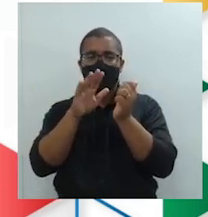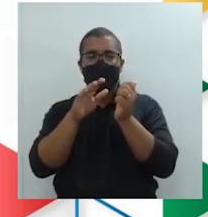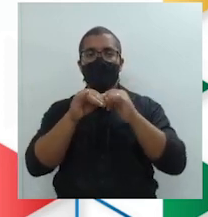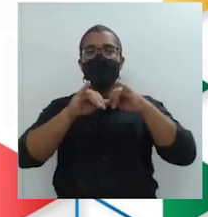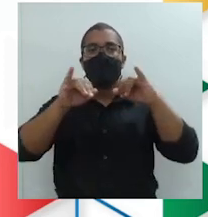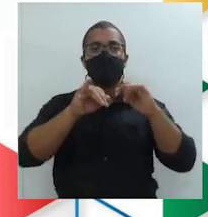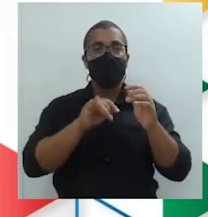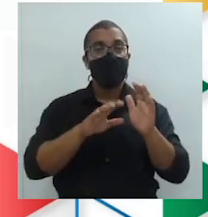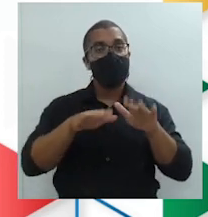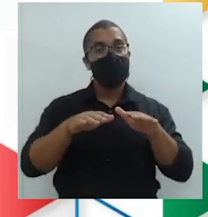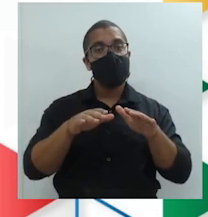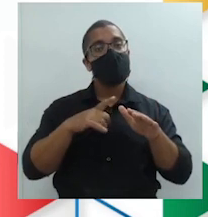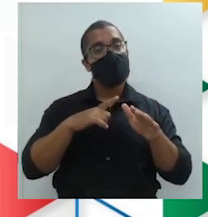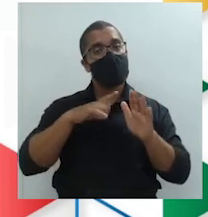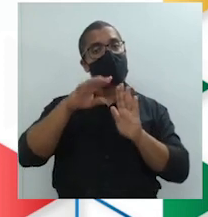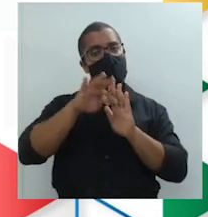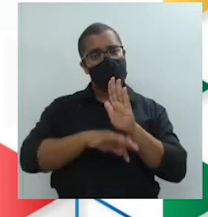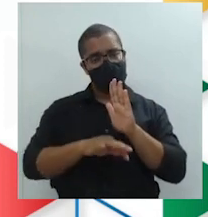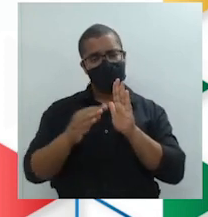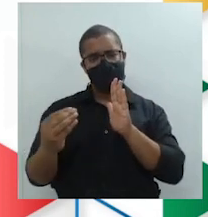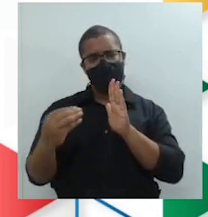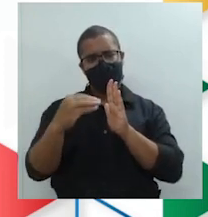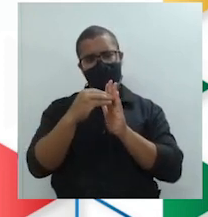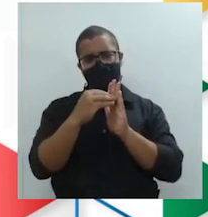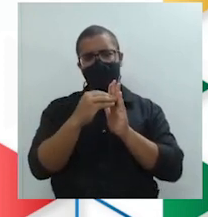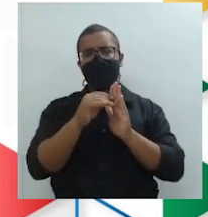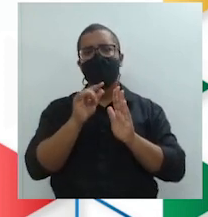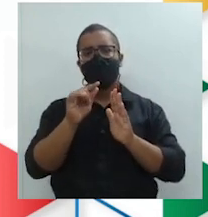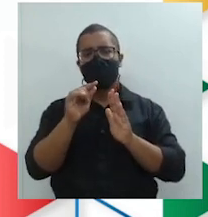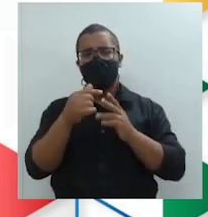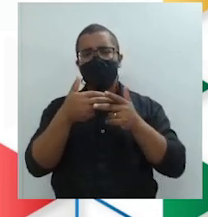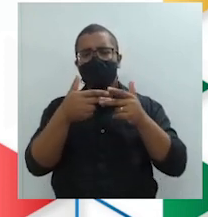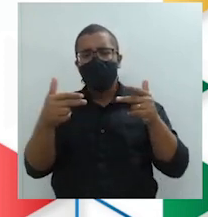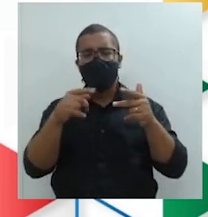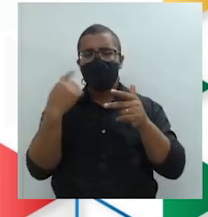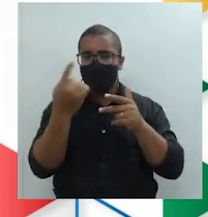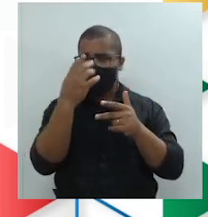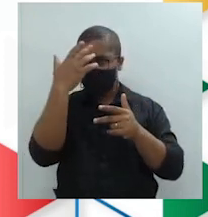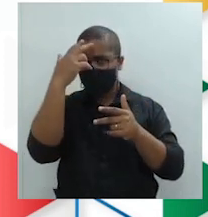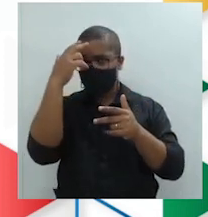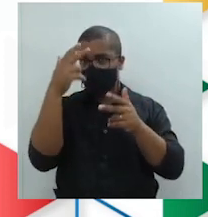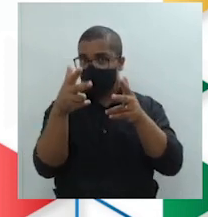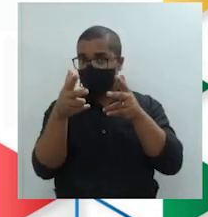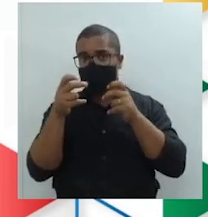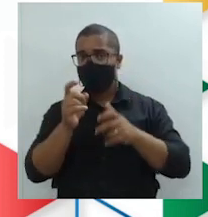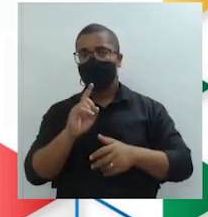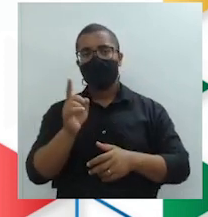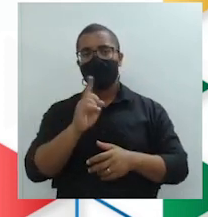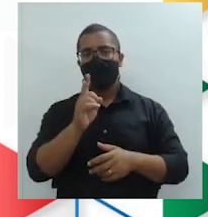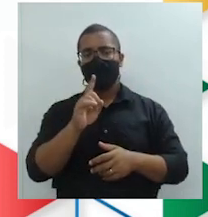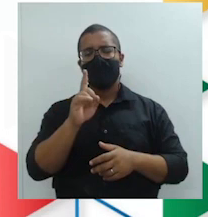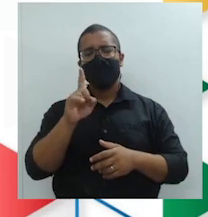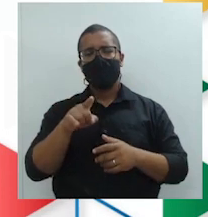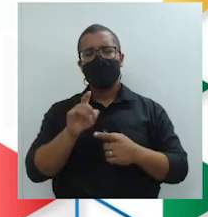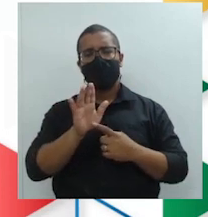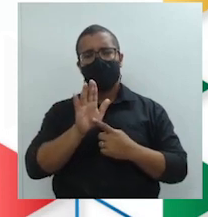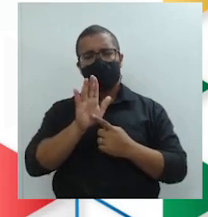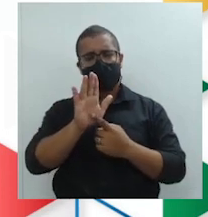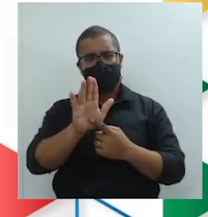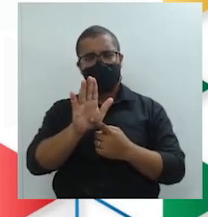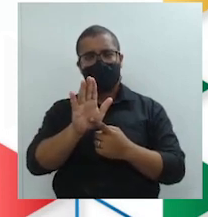um texto existem informações e sentidos que não são percebidos pelo significado